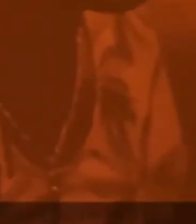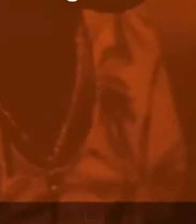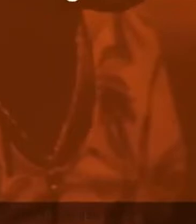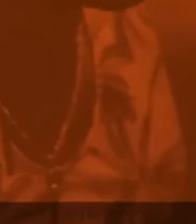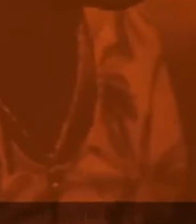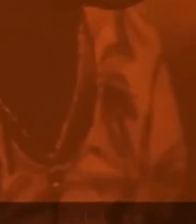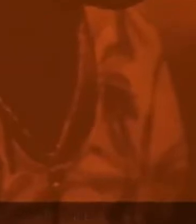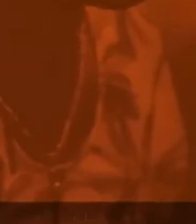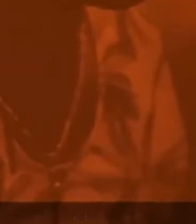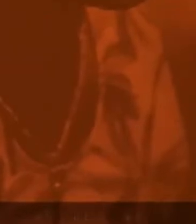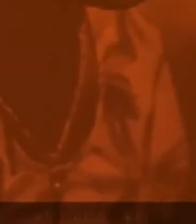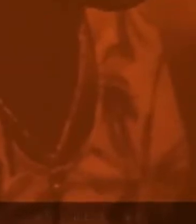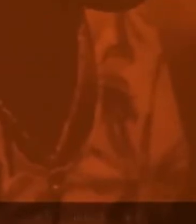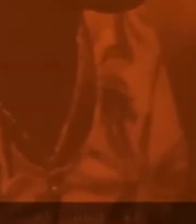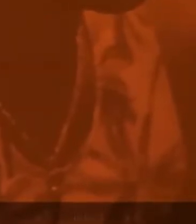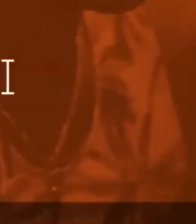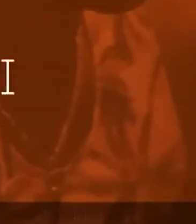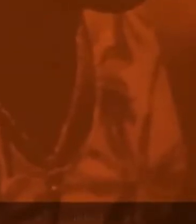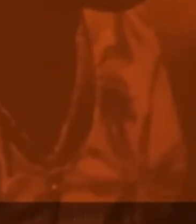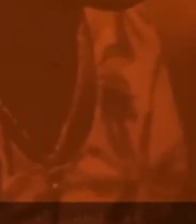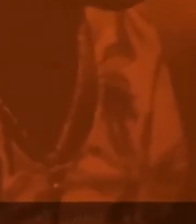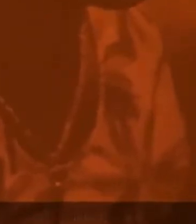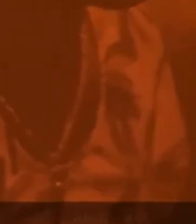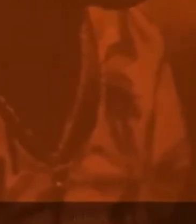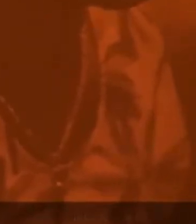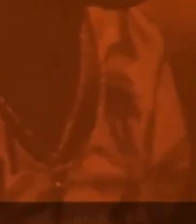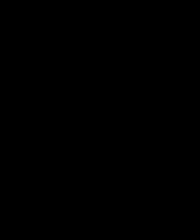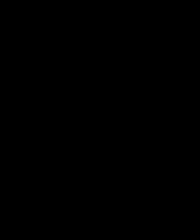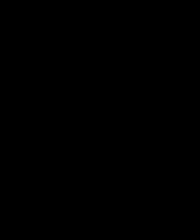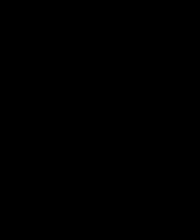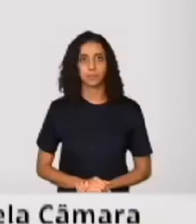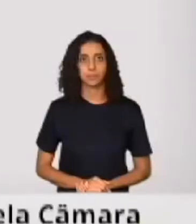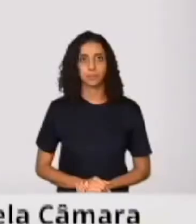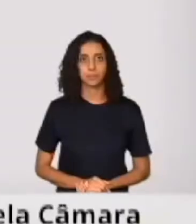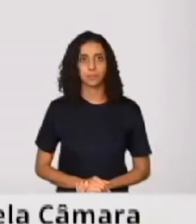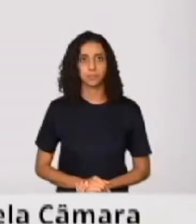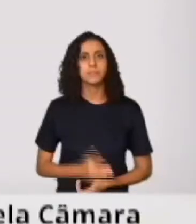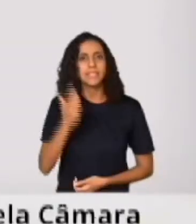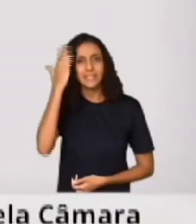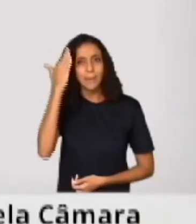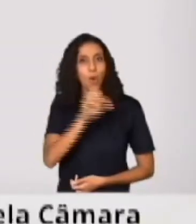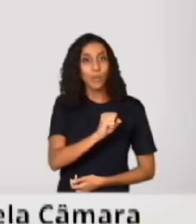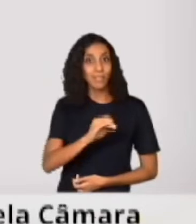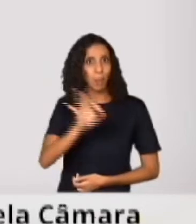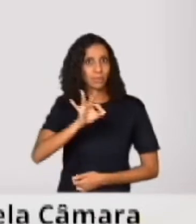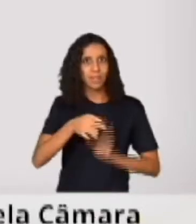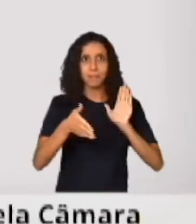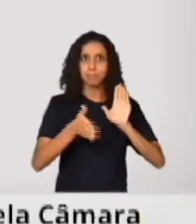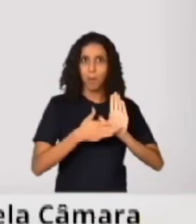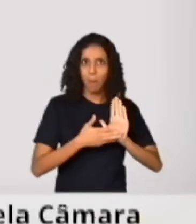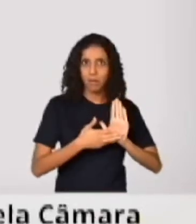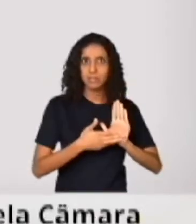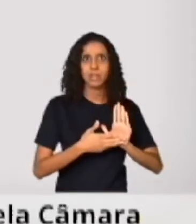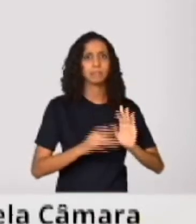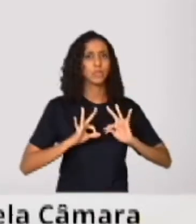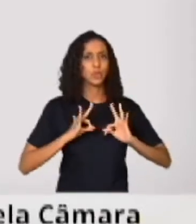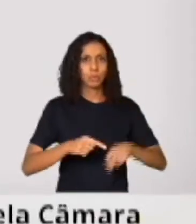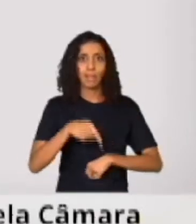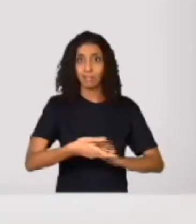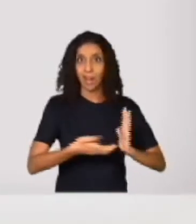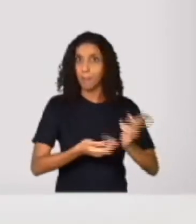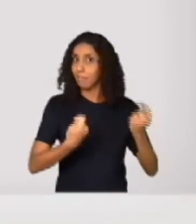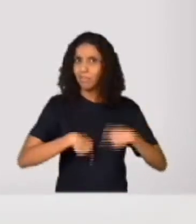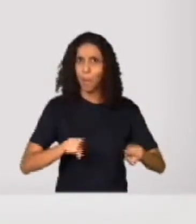anos de Constituição. A sua história também está aqui. Sabia que mais de 80% das propostas analisadas